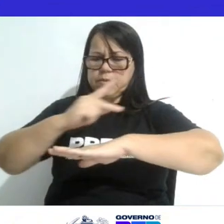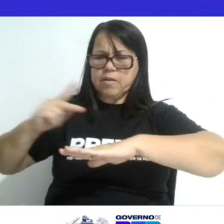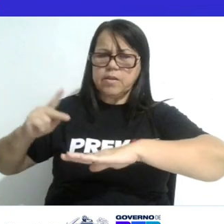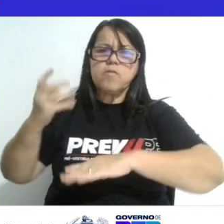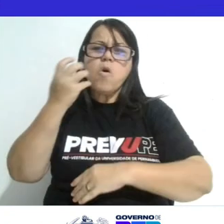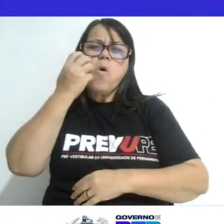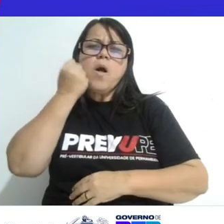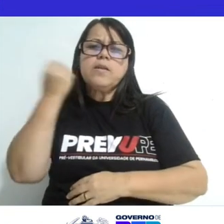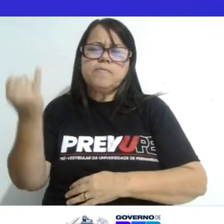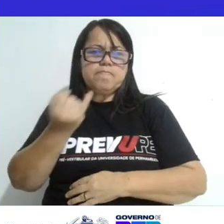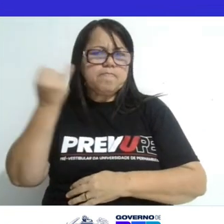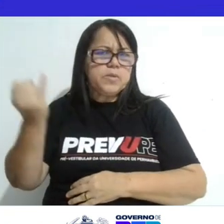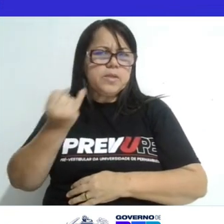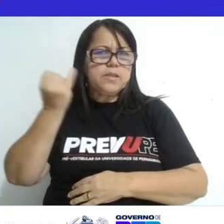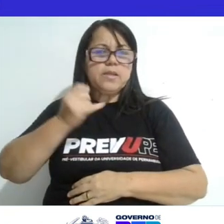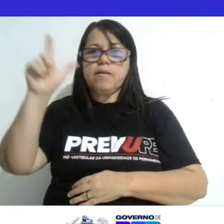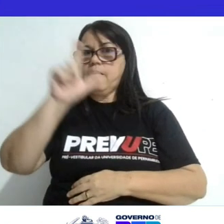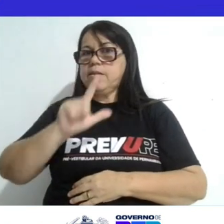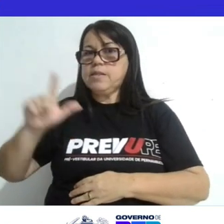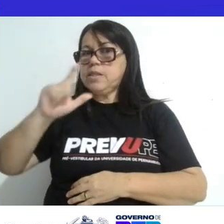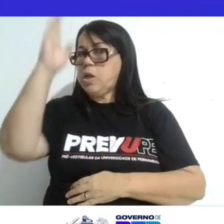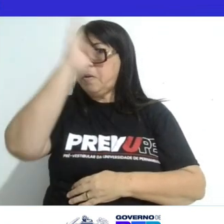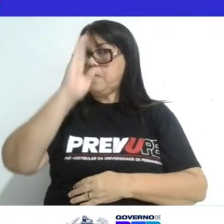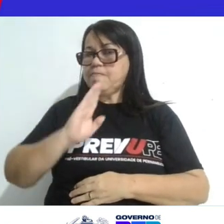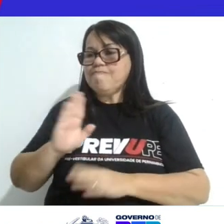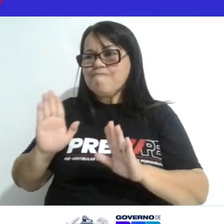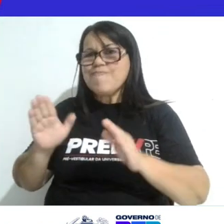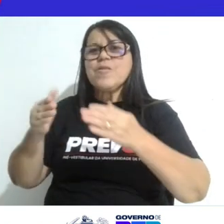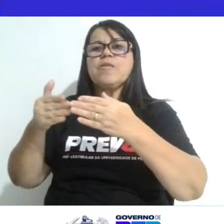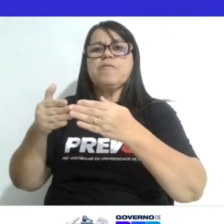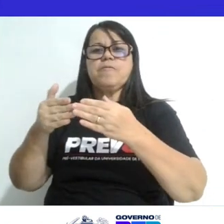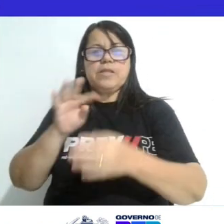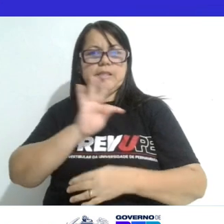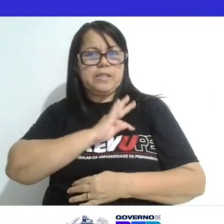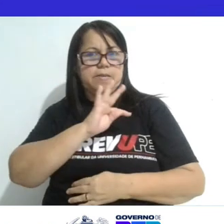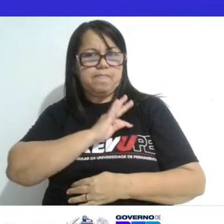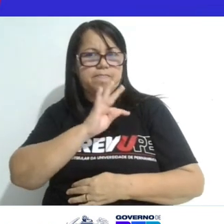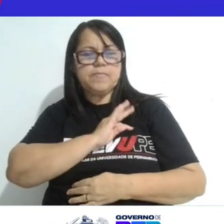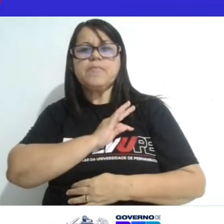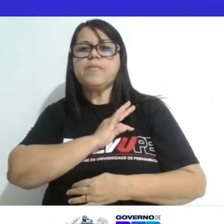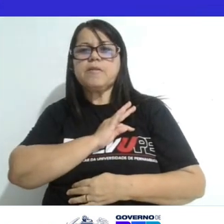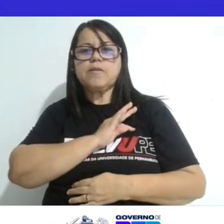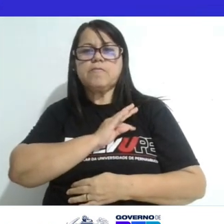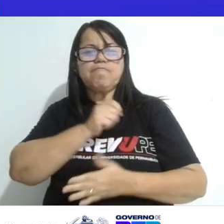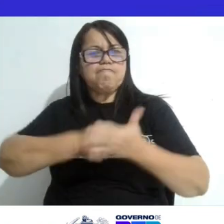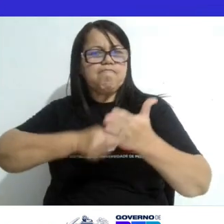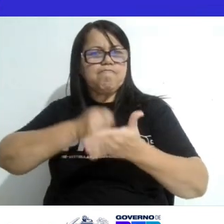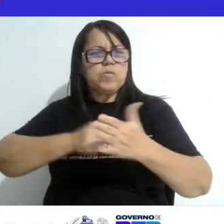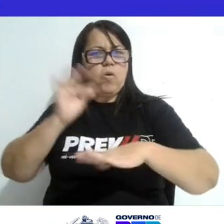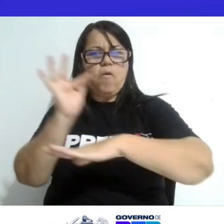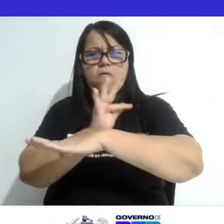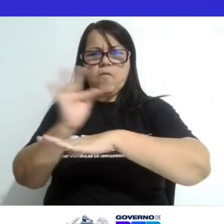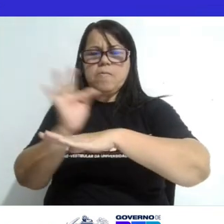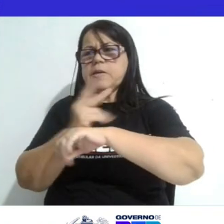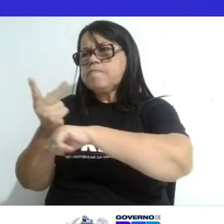legado importante na literatura brasileira com sua ênfase na TC da no Rigor formal e Na